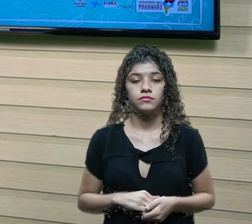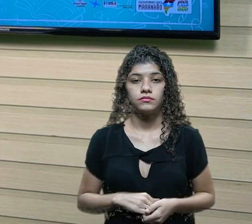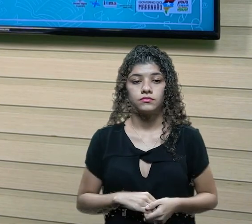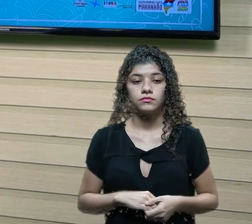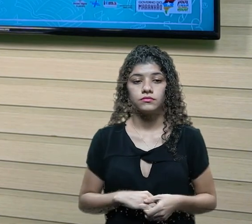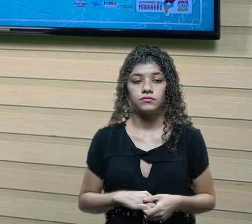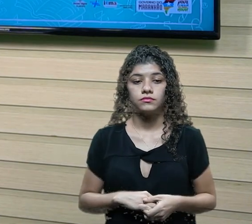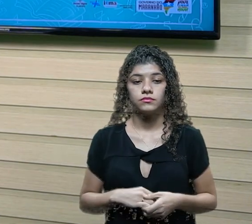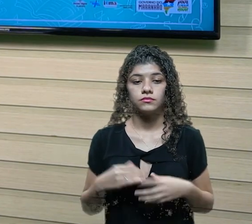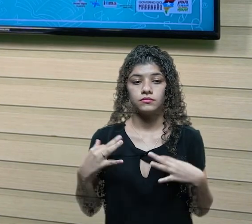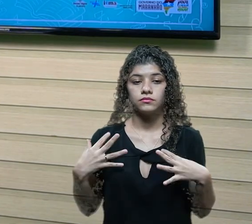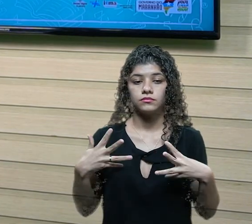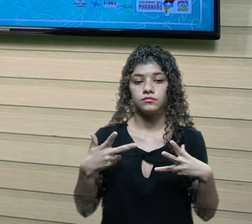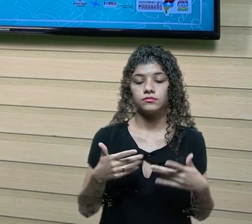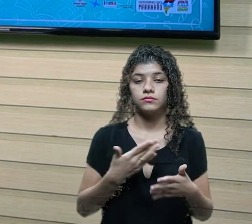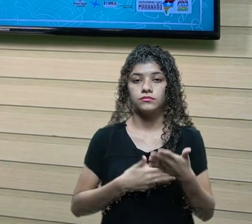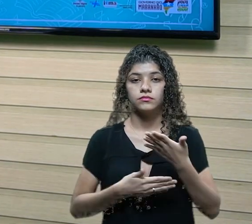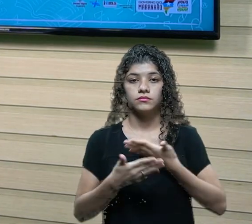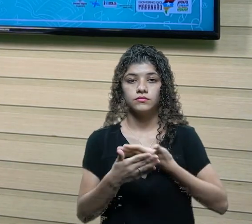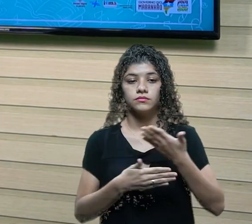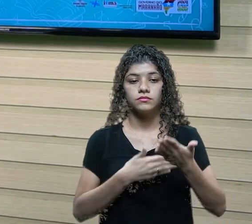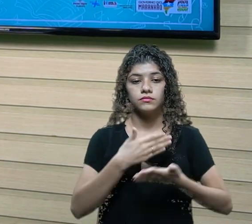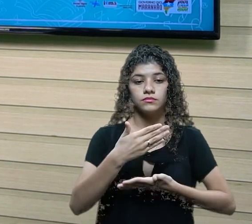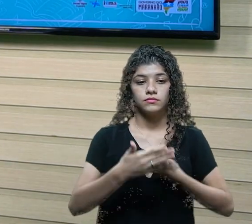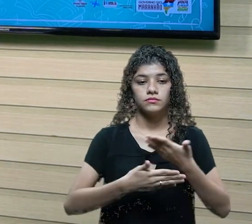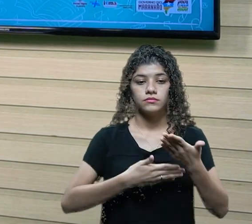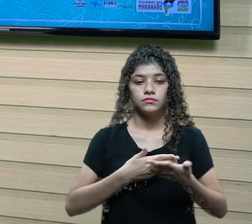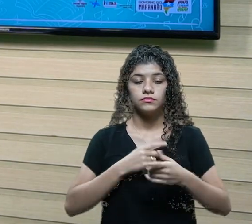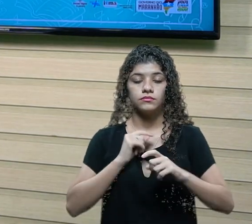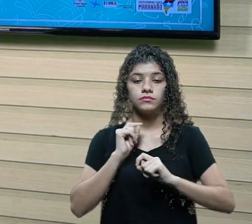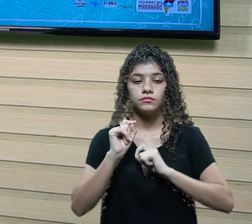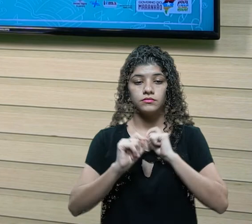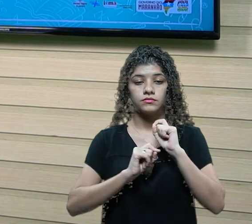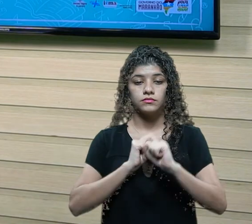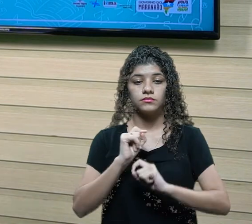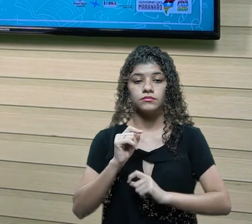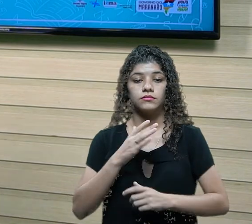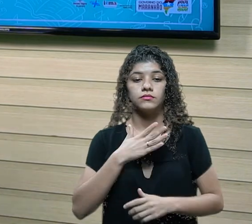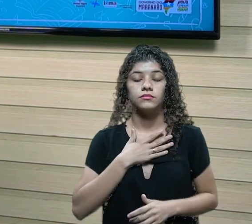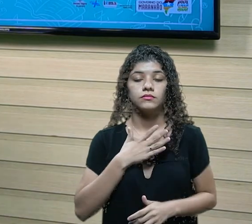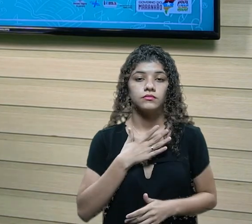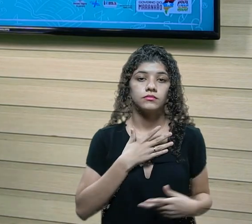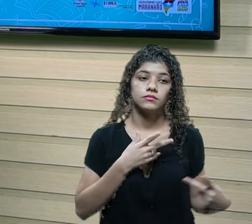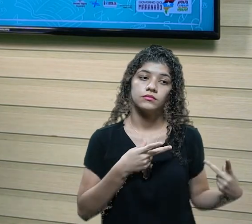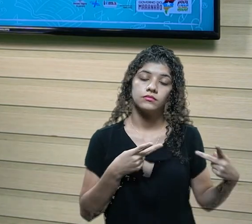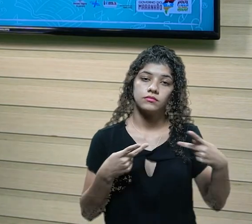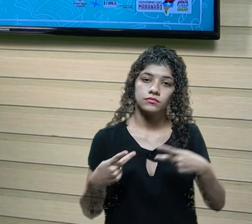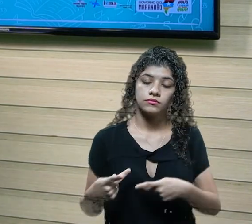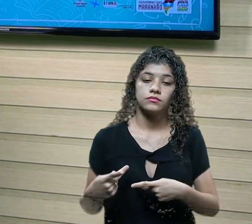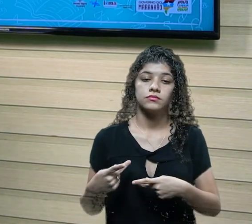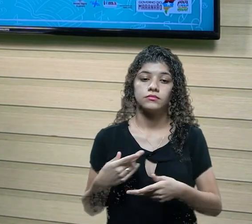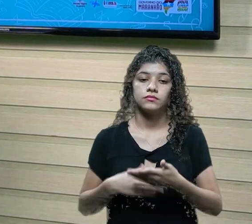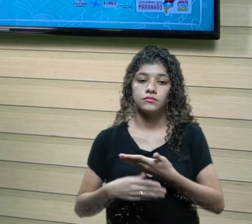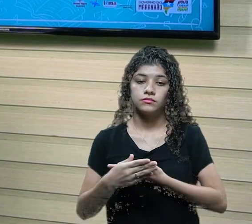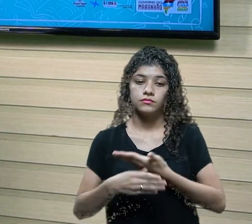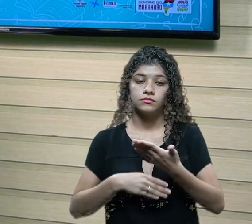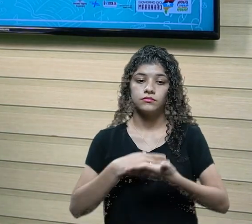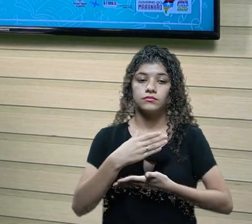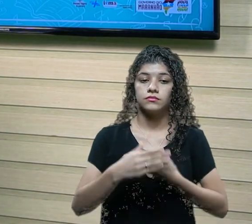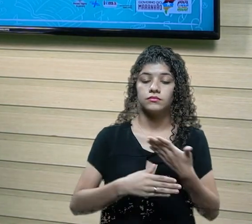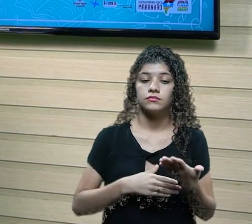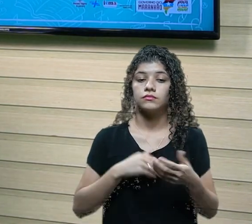workshop Então tudo isso é uma interação para que o meu os meus convidados